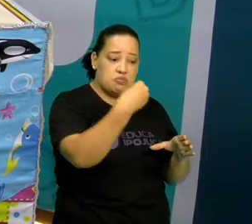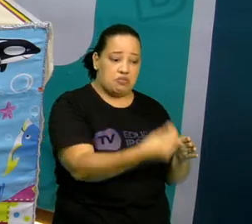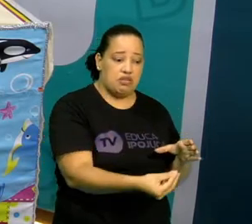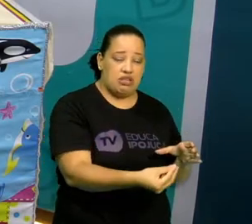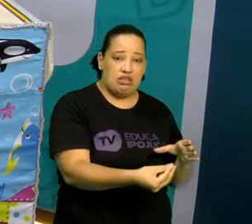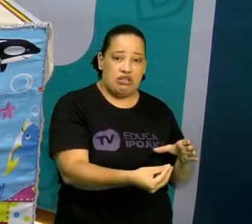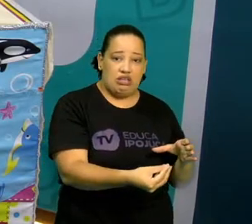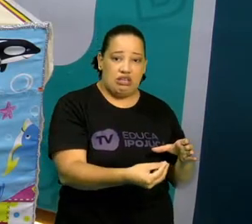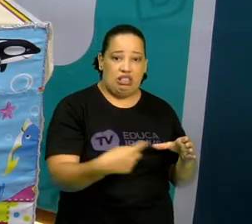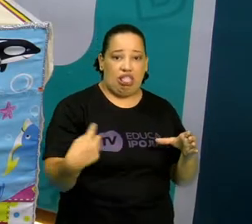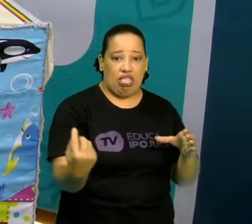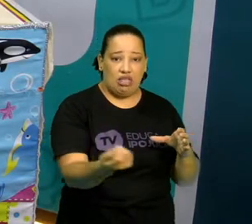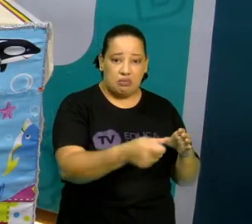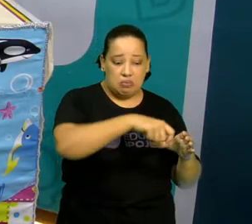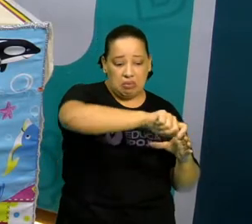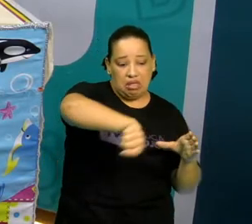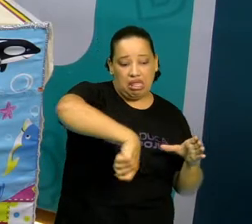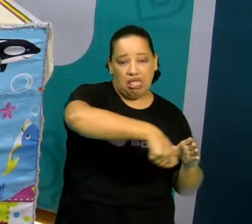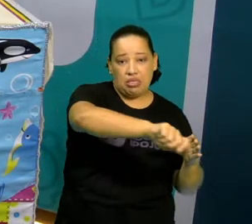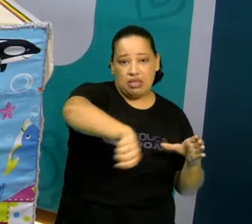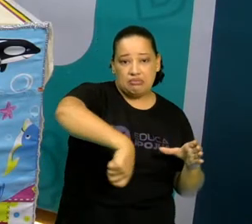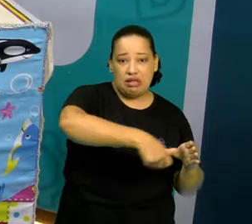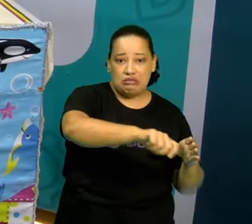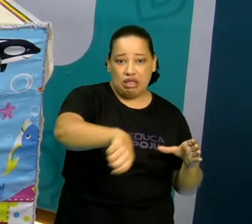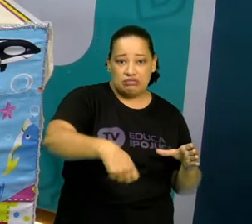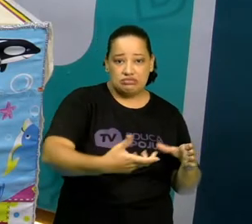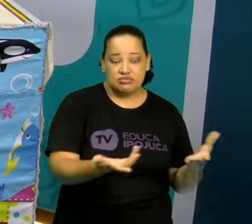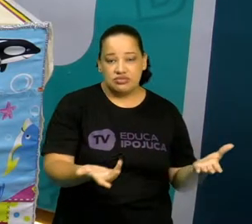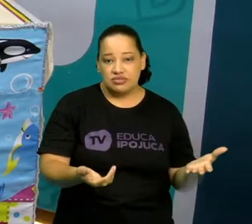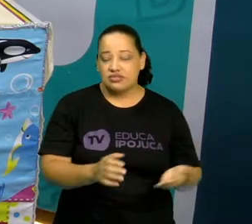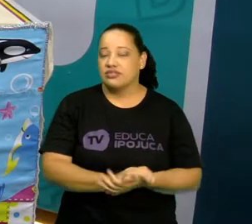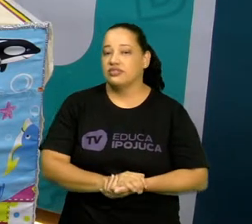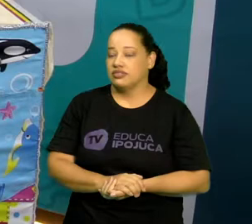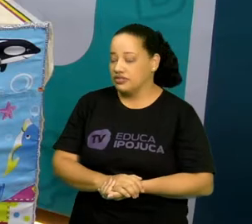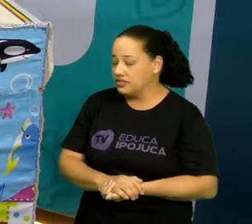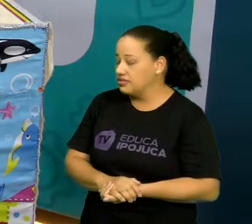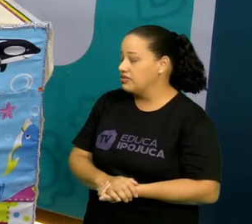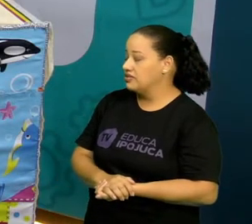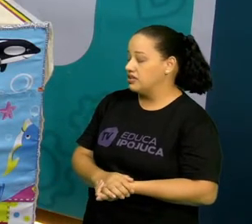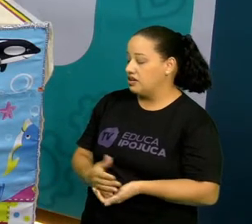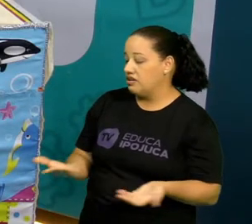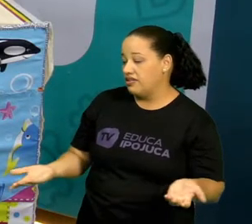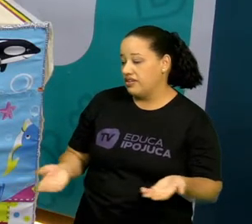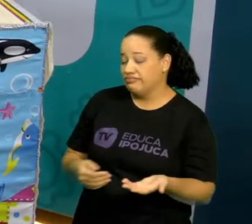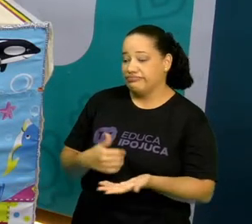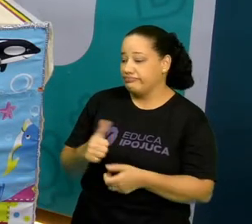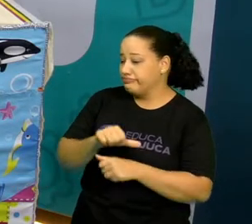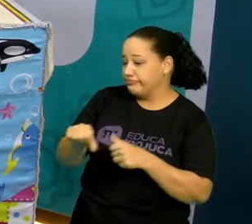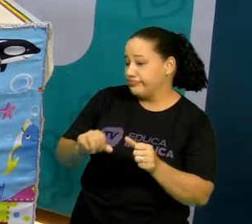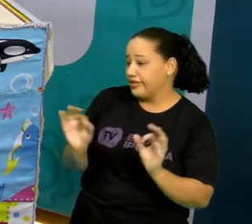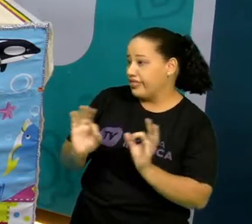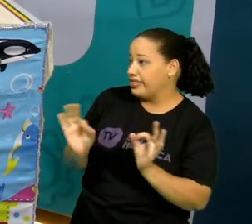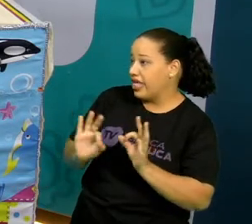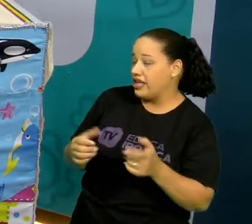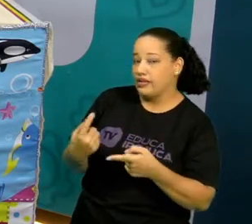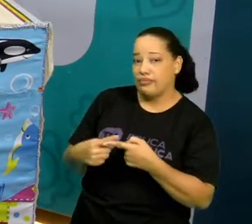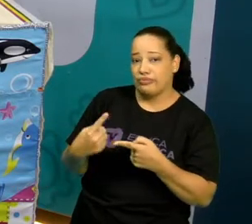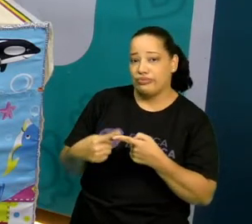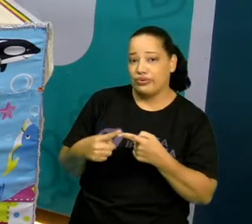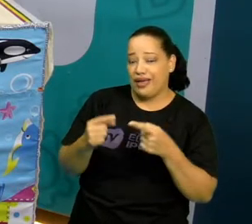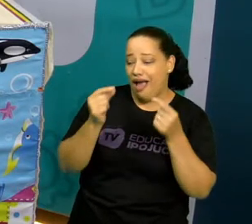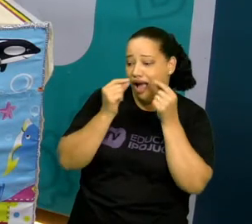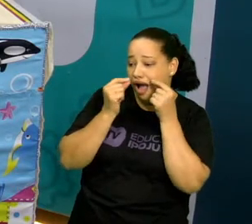rataiada. Virou nada, que ele morreu. Né? É. Pois é, não teve mais